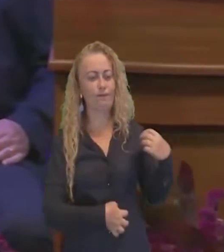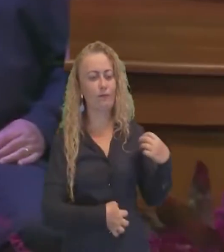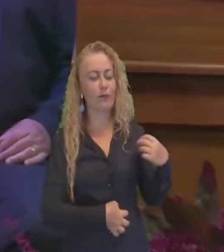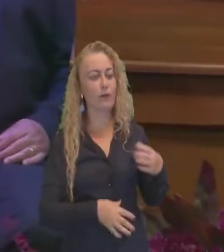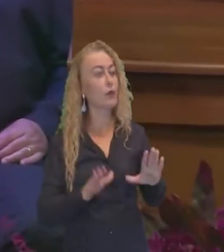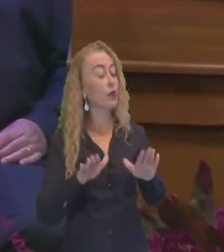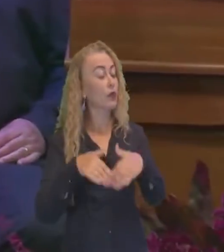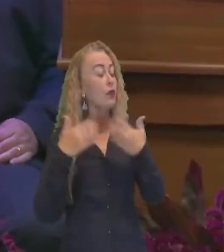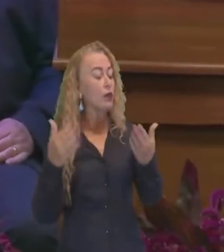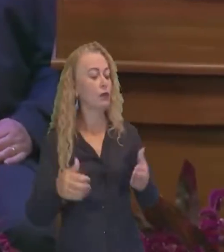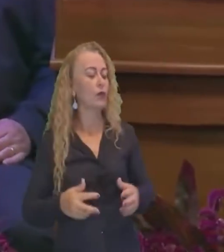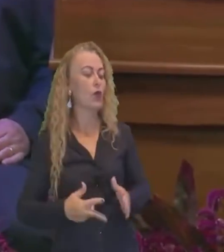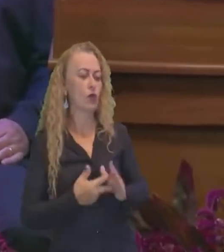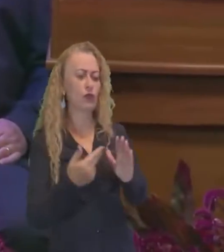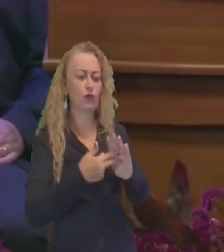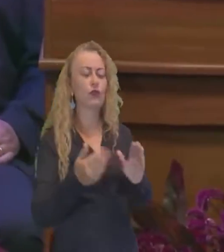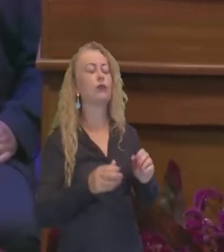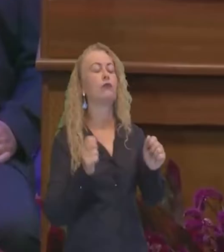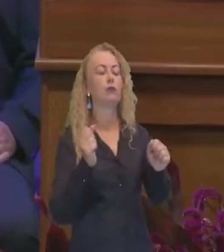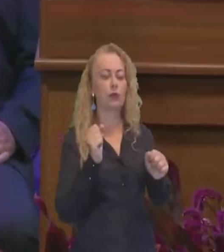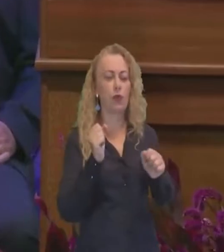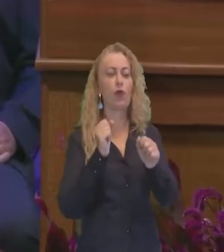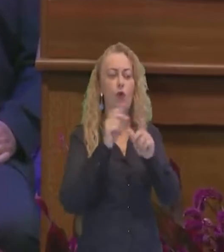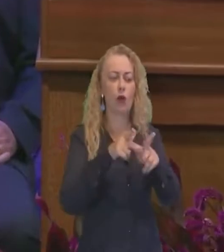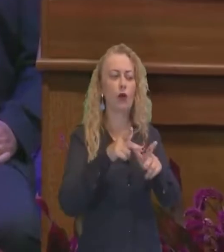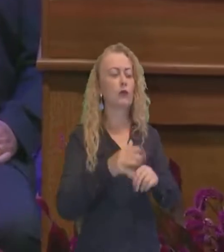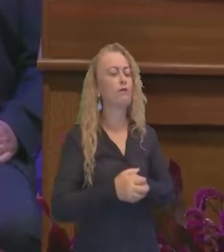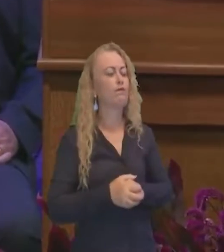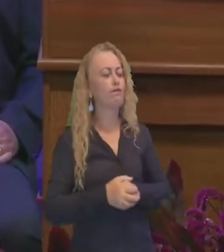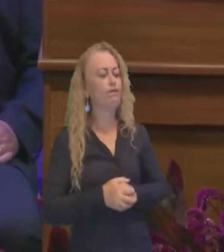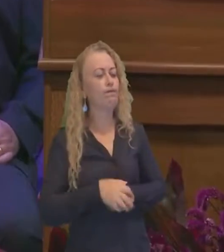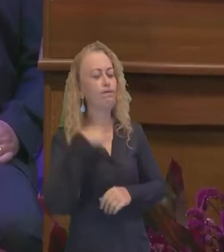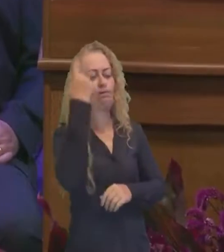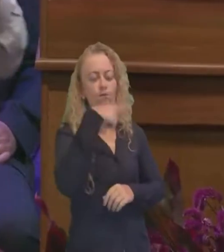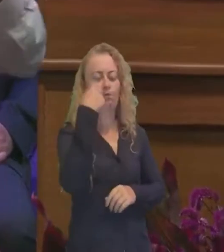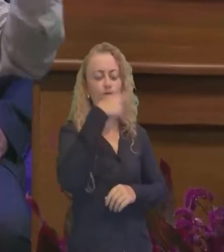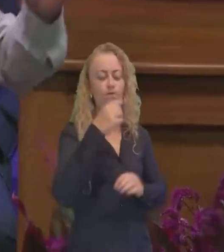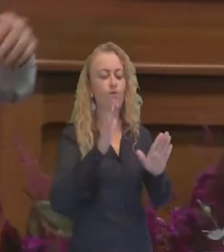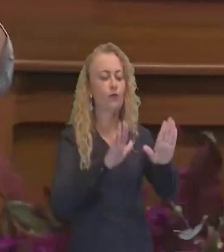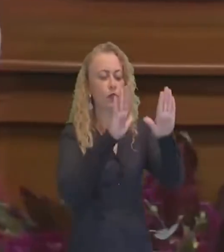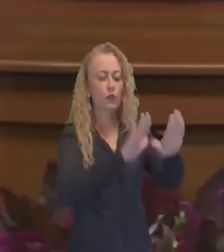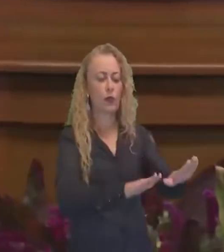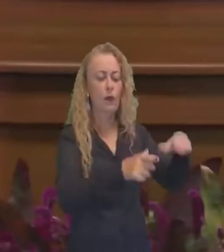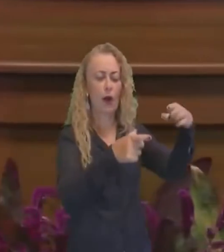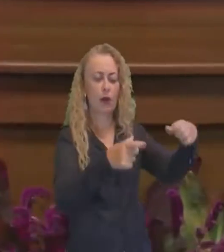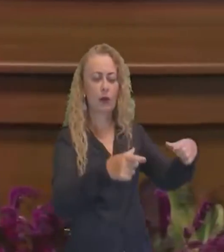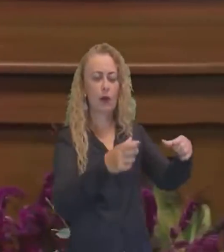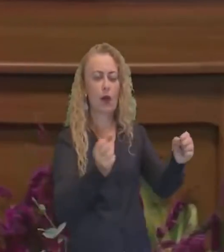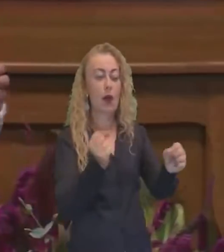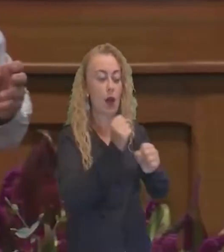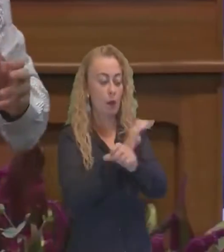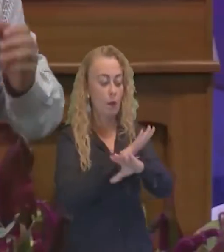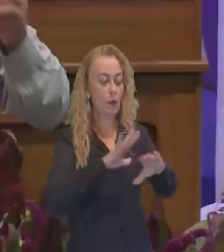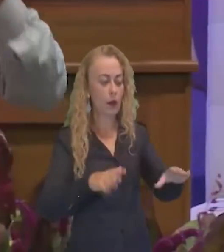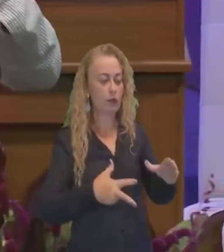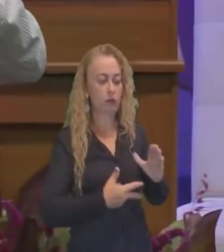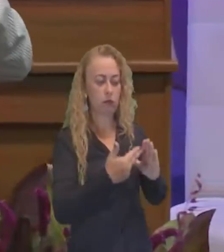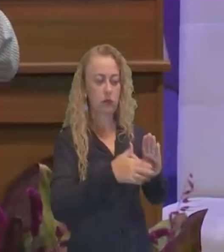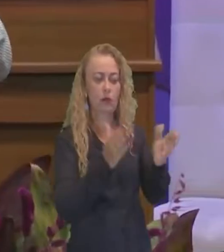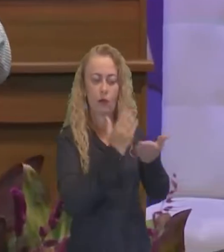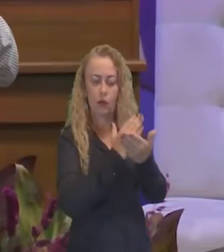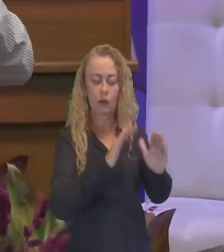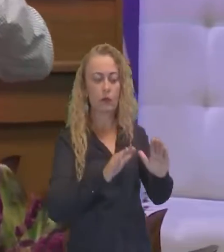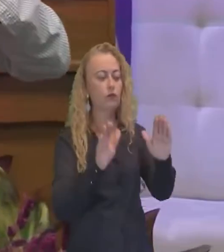CTI, né? Você vai para o CTI, e eu estou lá no CTI assim, sem saber onde eu estou, e de repente houve um dia